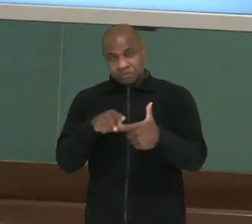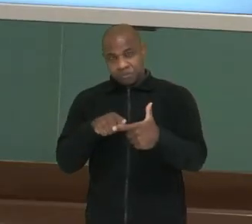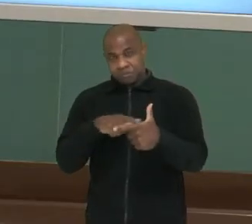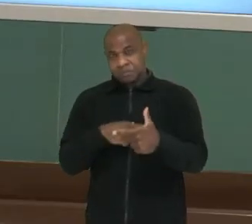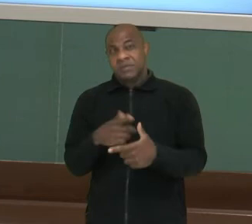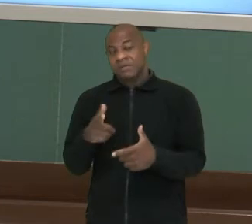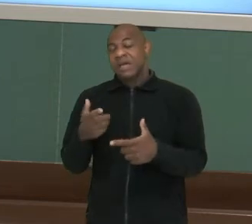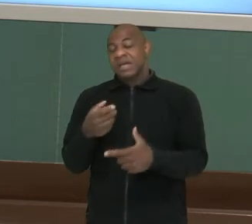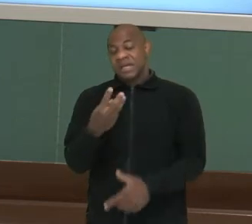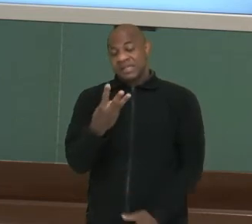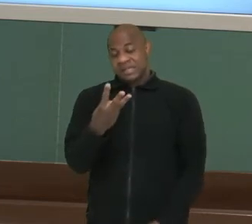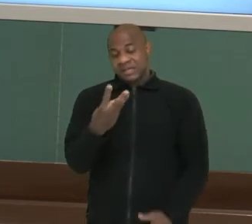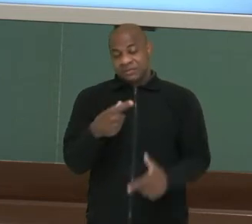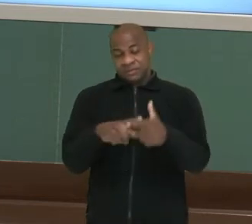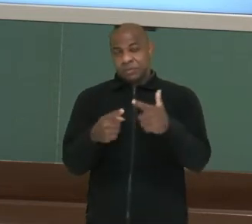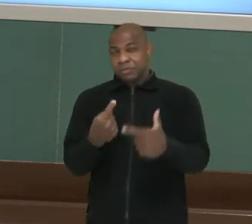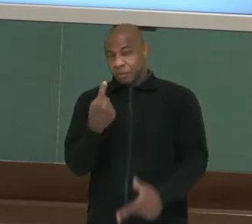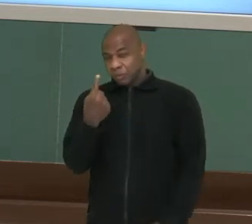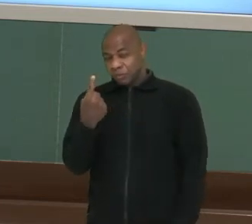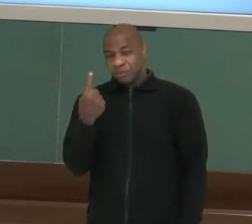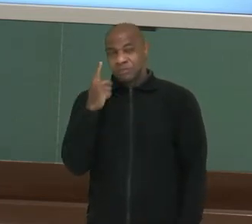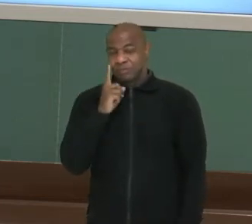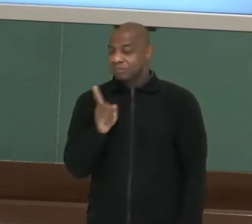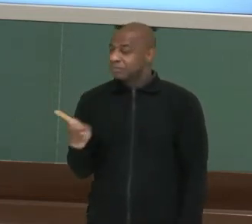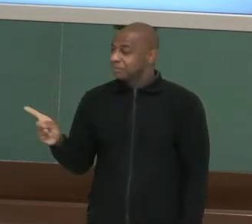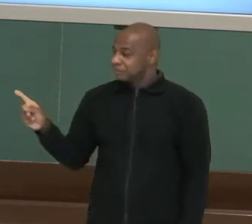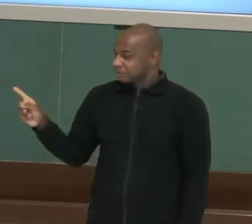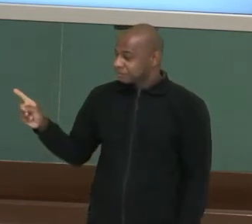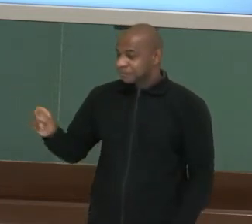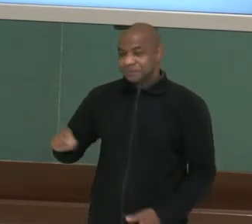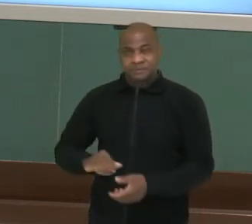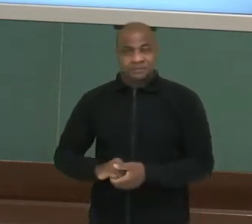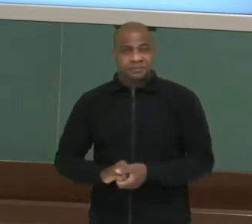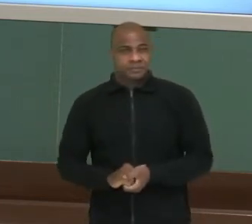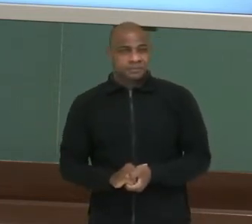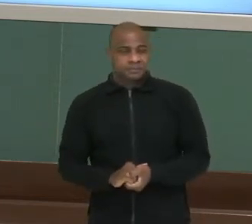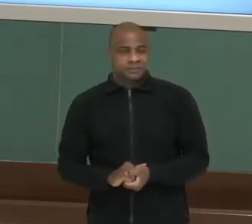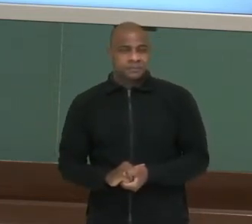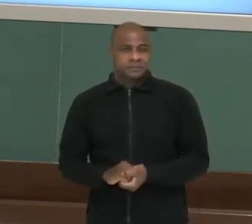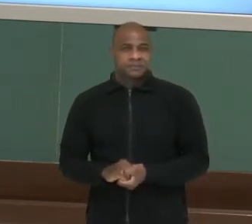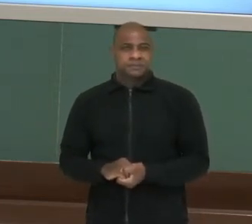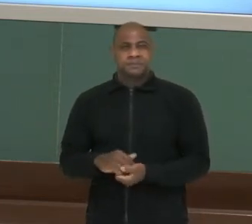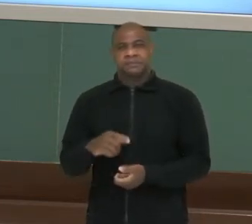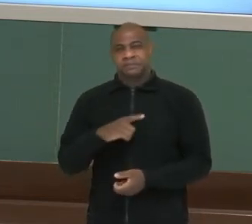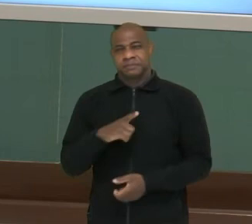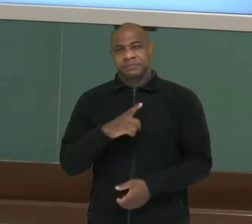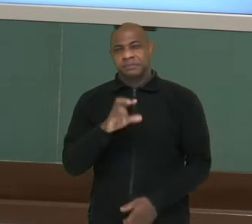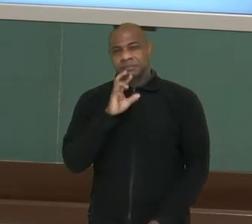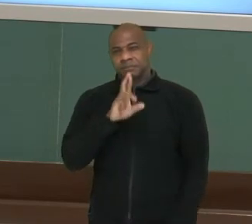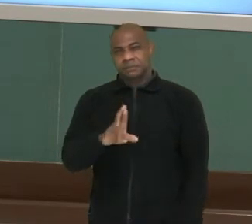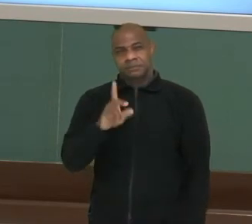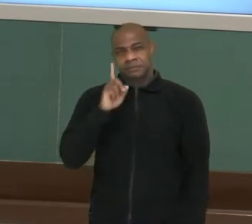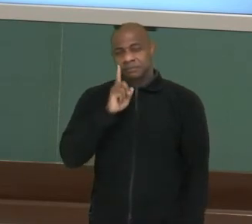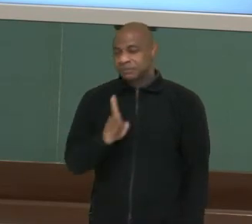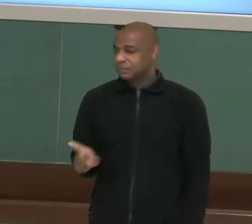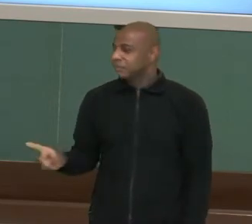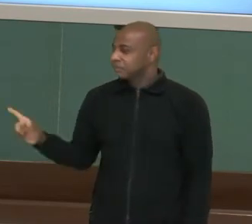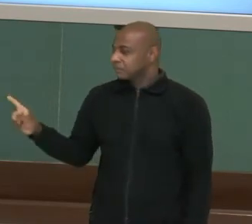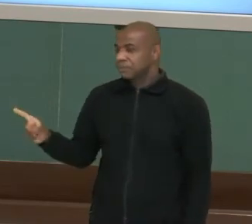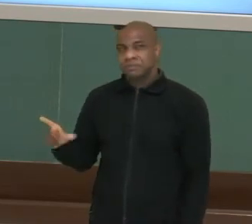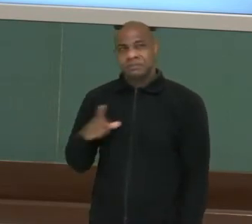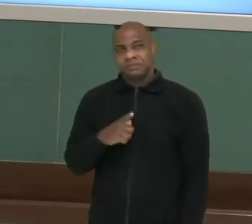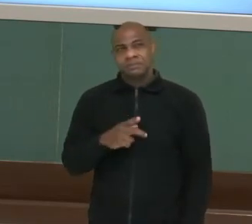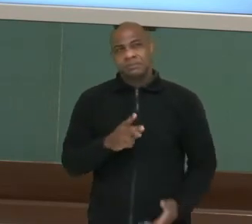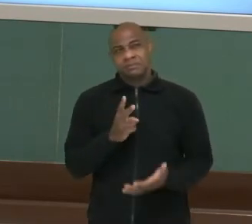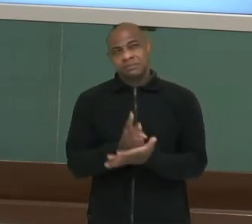por 1 é 3. 10 na oitava dividido por 10 a menos 5, o pessoal dá 10 na menos 13. Lembra, você mantém a base